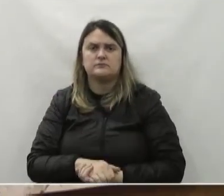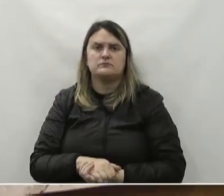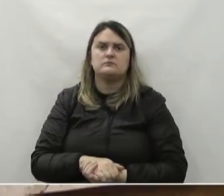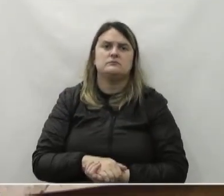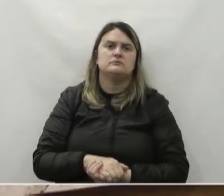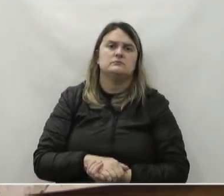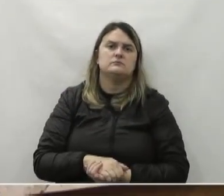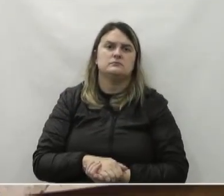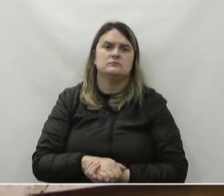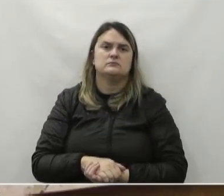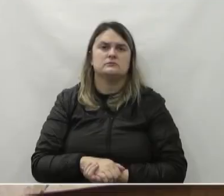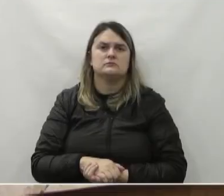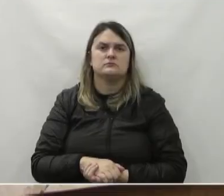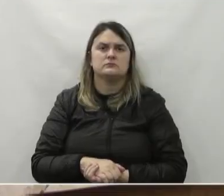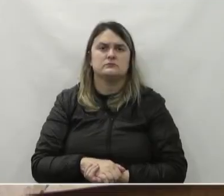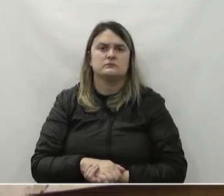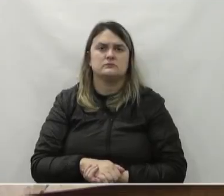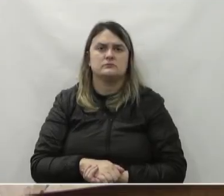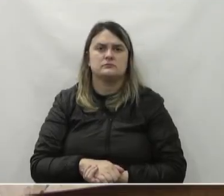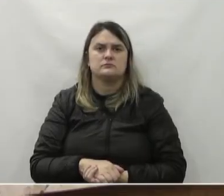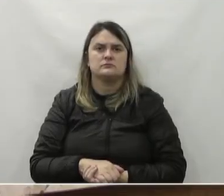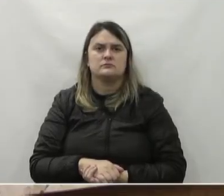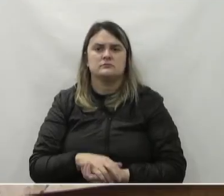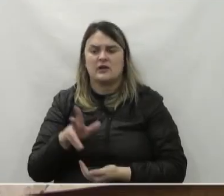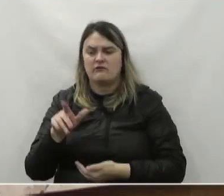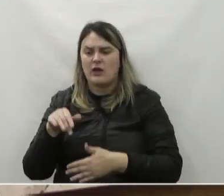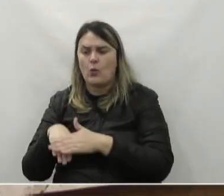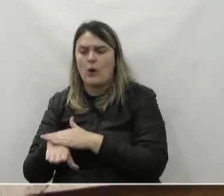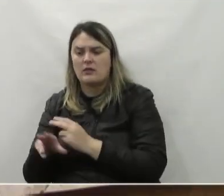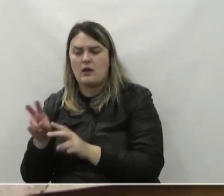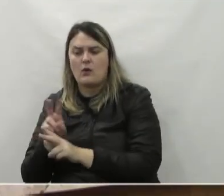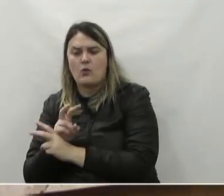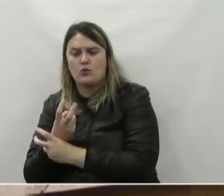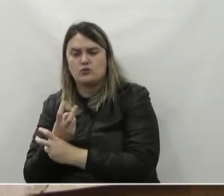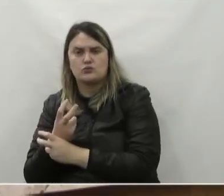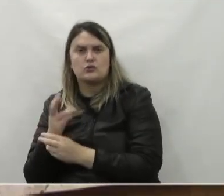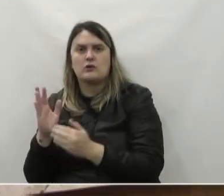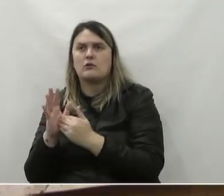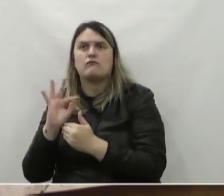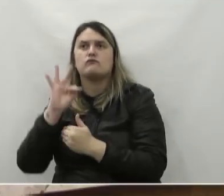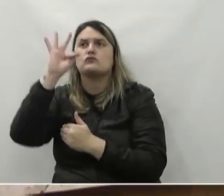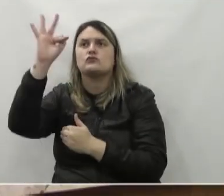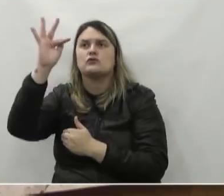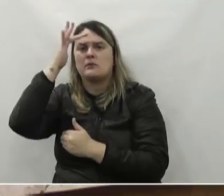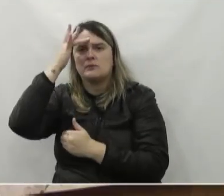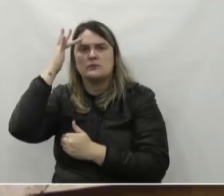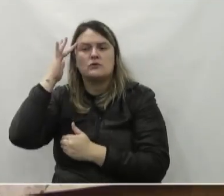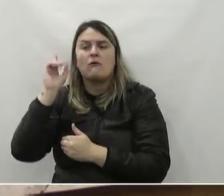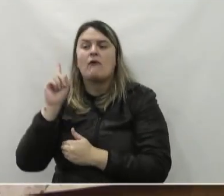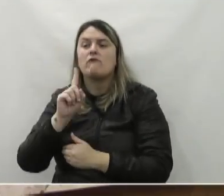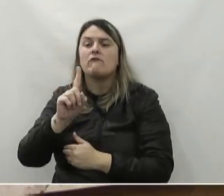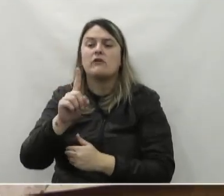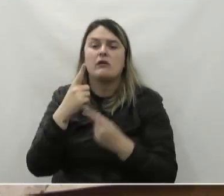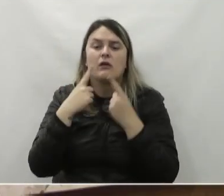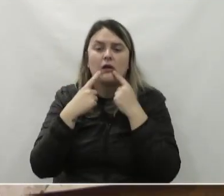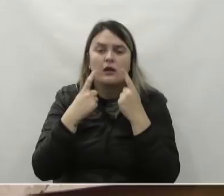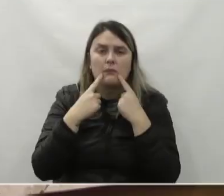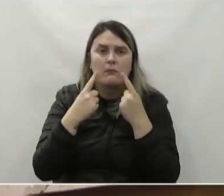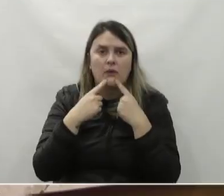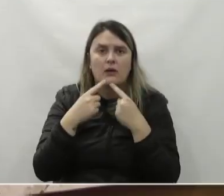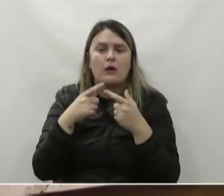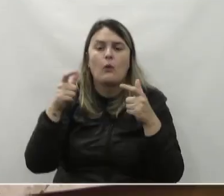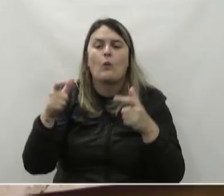daquela pessoa ali enterrada, vamos guardar a ossada ali até que pareça um parente,